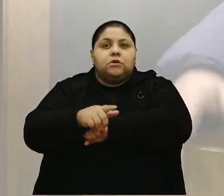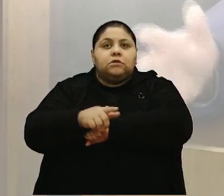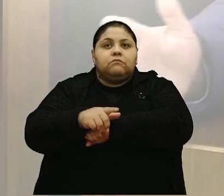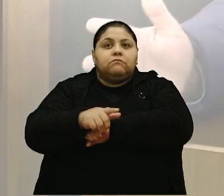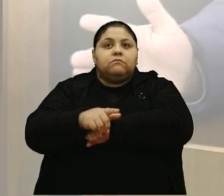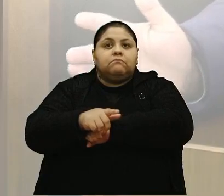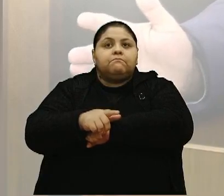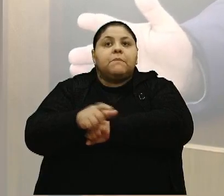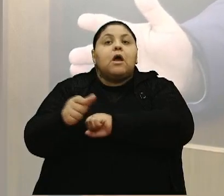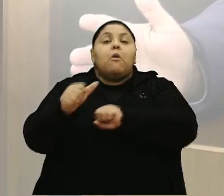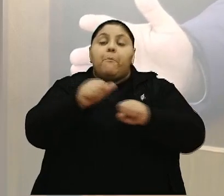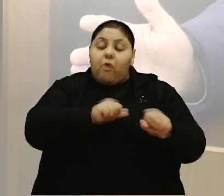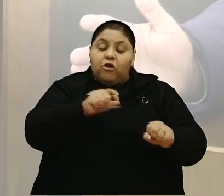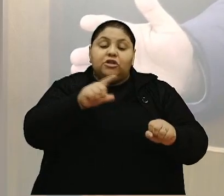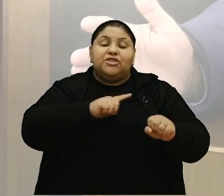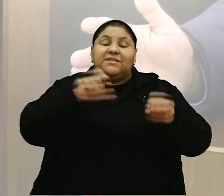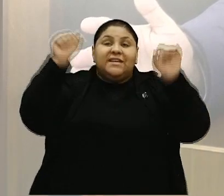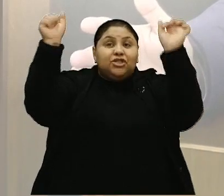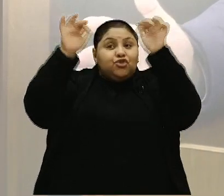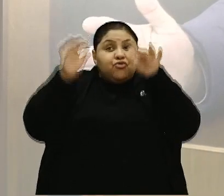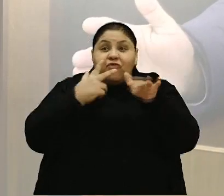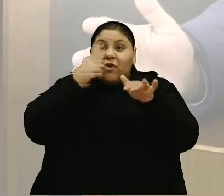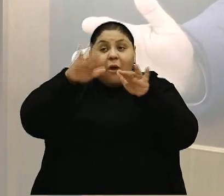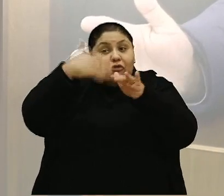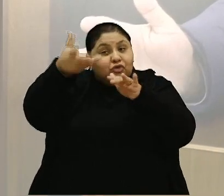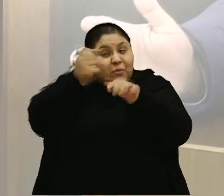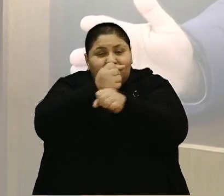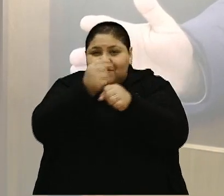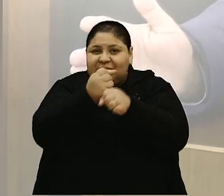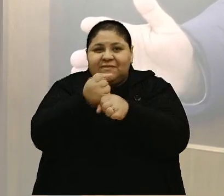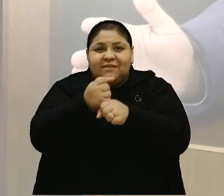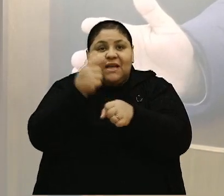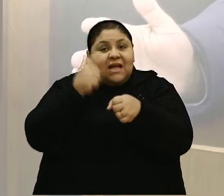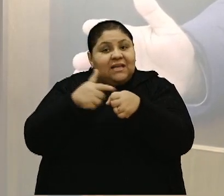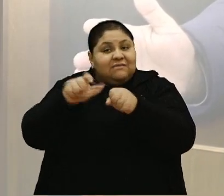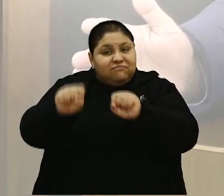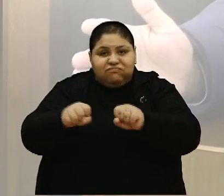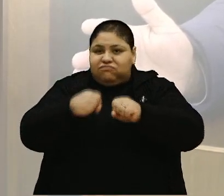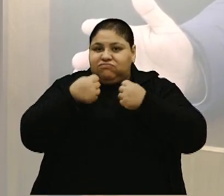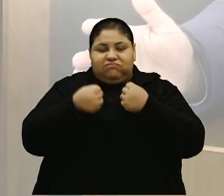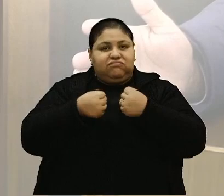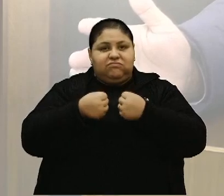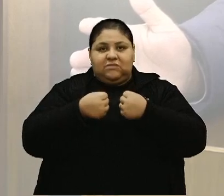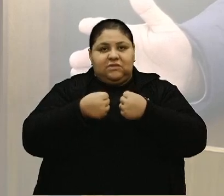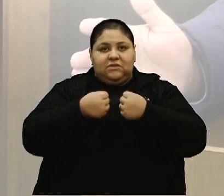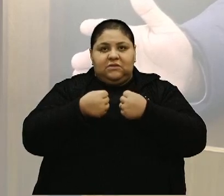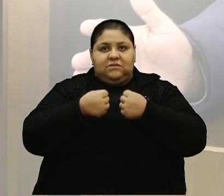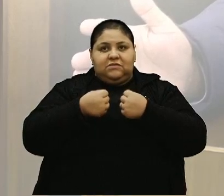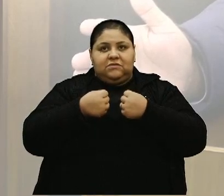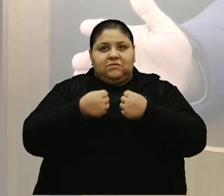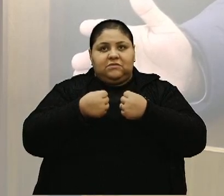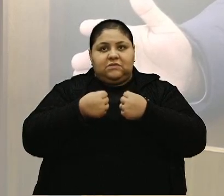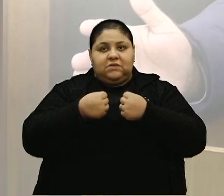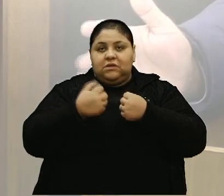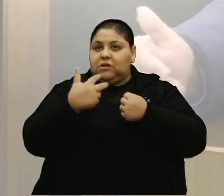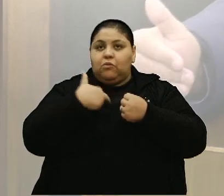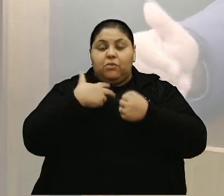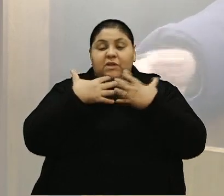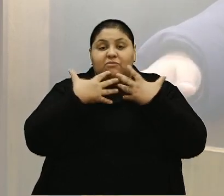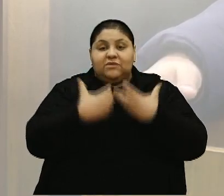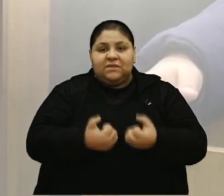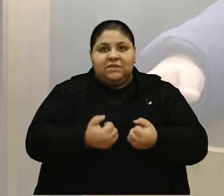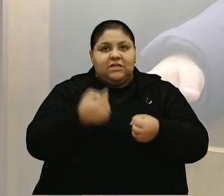anos. A cidade tem que enfrentar, porque nós não podemos deixar 1/4 da cidade no risco de uma catástrofe.